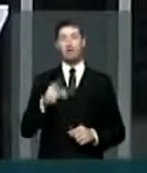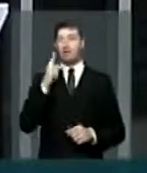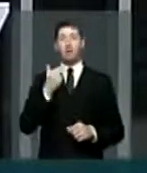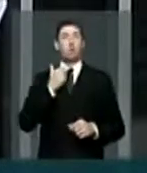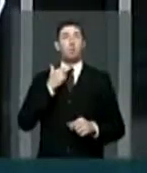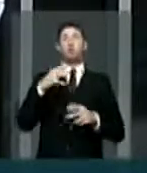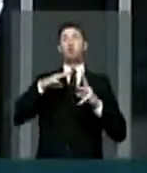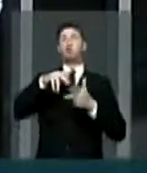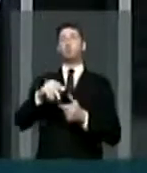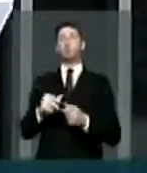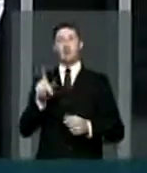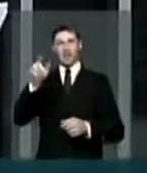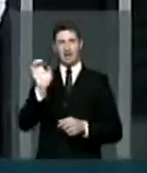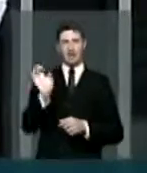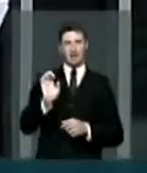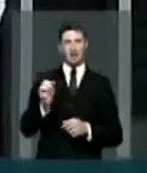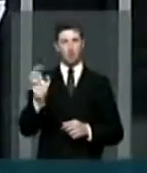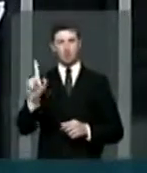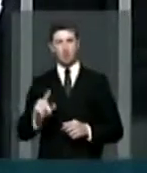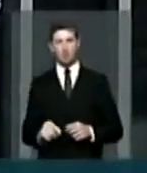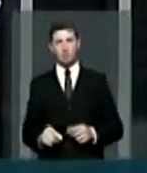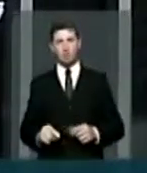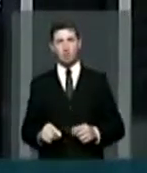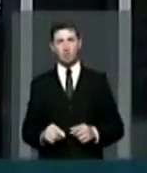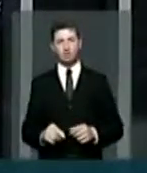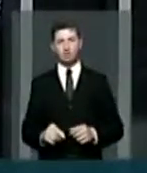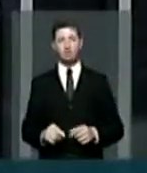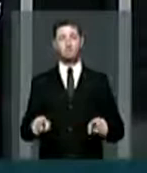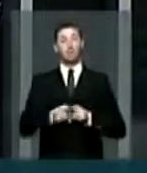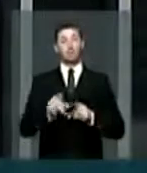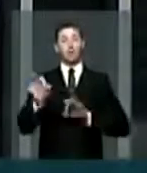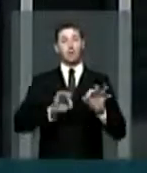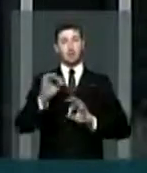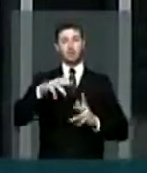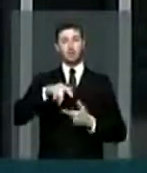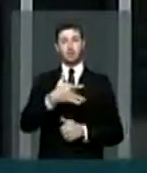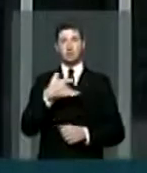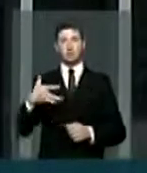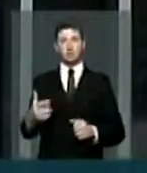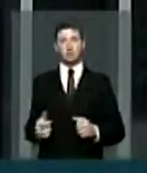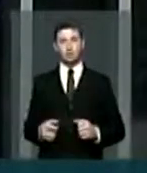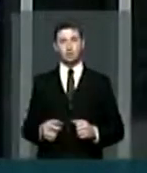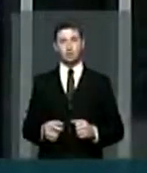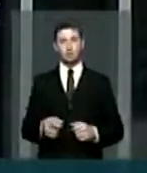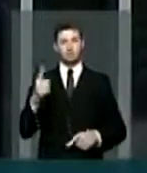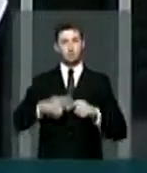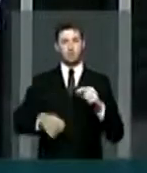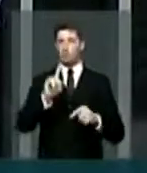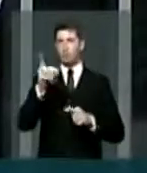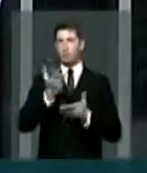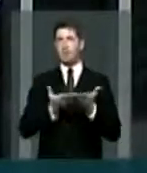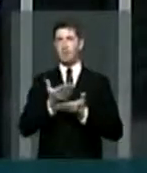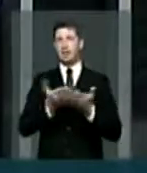mundo científico que o homossexualismo é doença ou não. Ademais, a Organização Mundial da Saúde não proibiu o tratamento